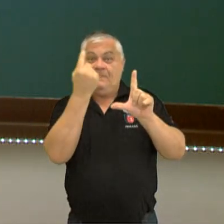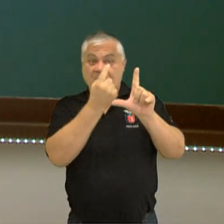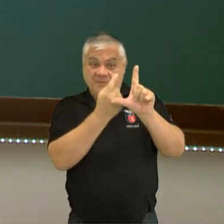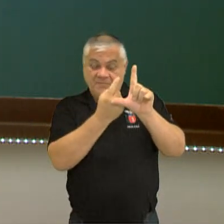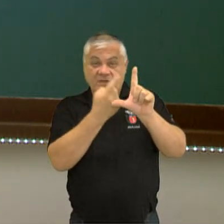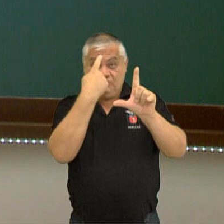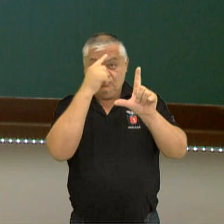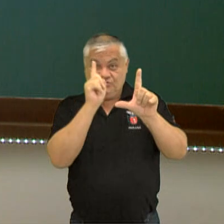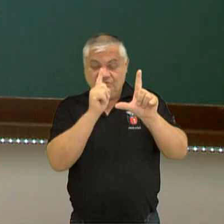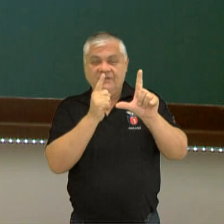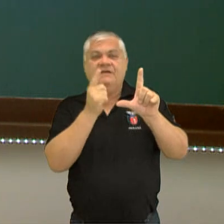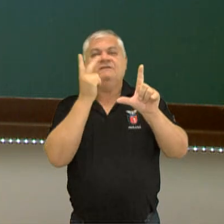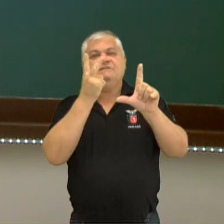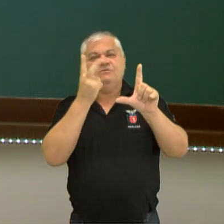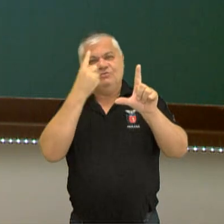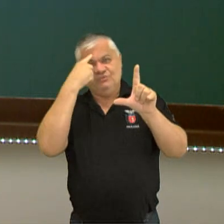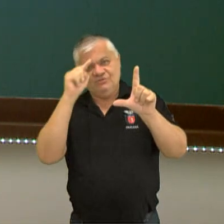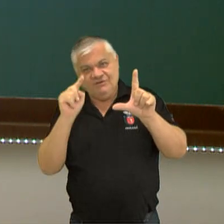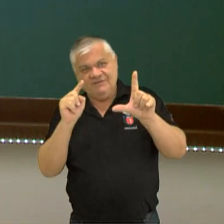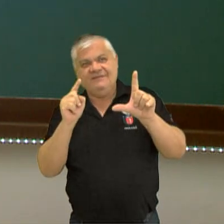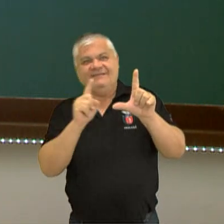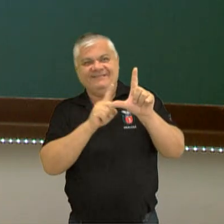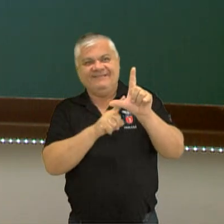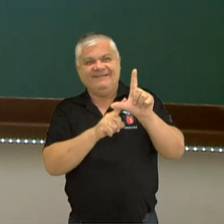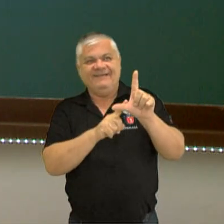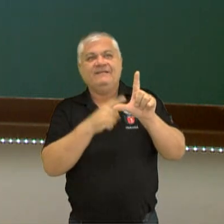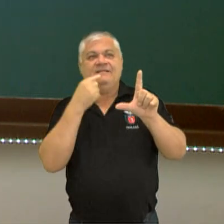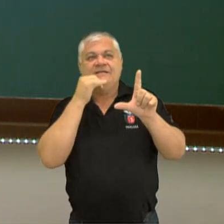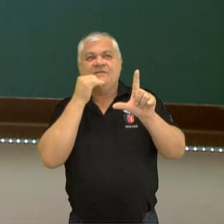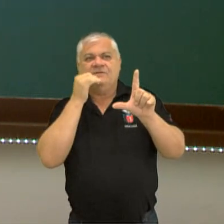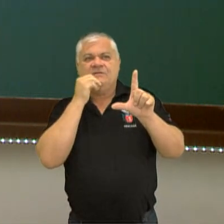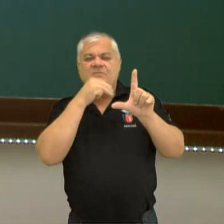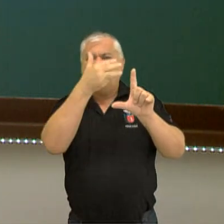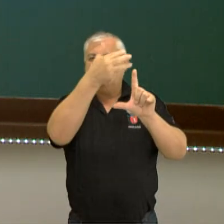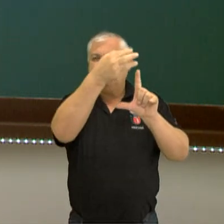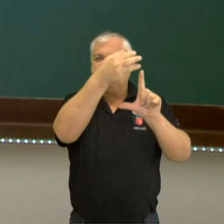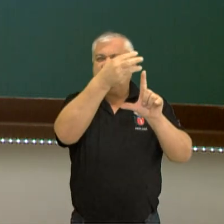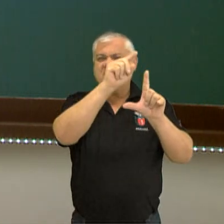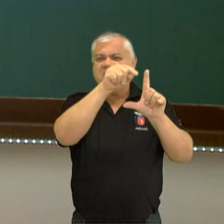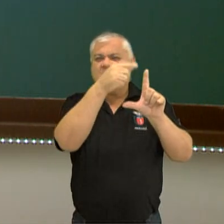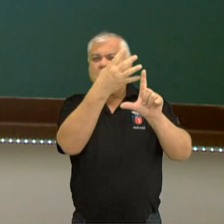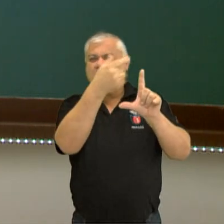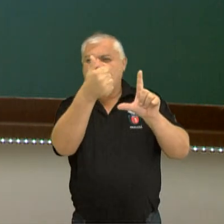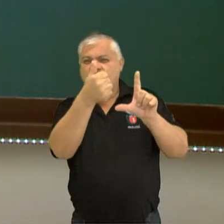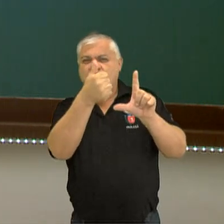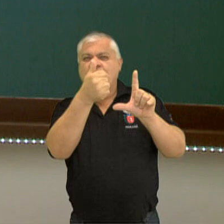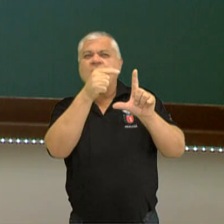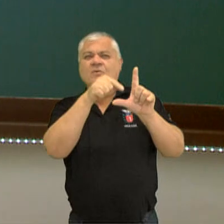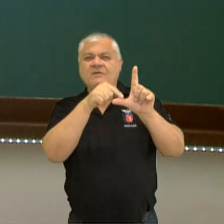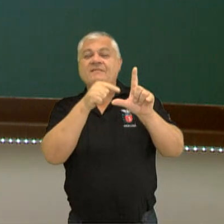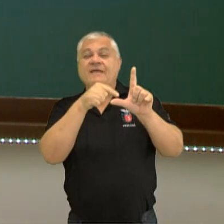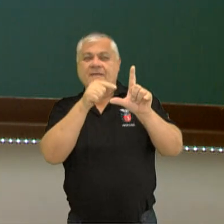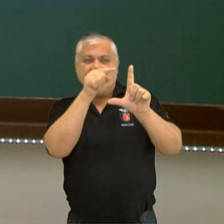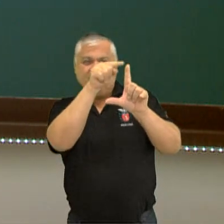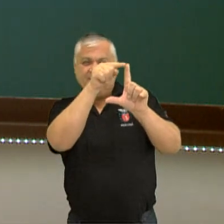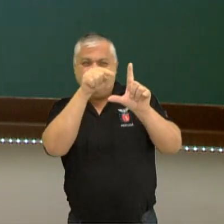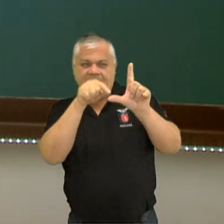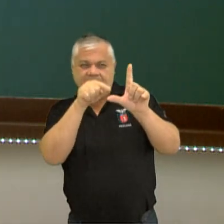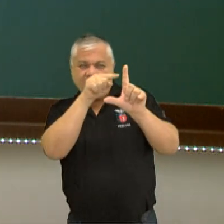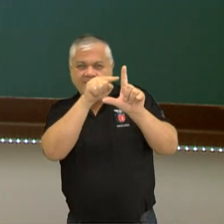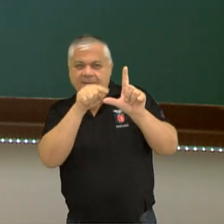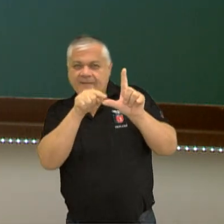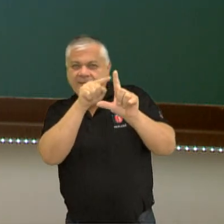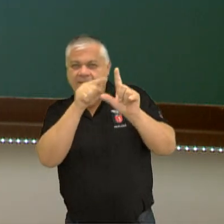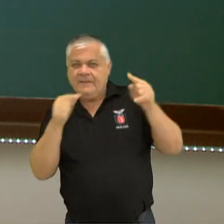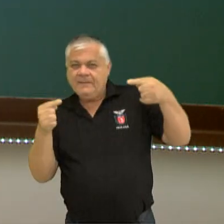medição, eu marquei aqui no 13, entre 13,41 e 14,5. Então, eu fui fazendo uma